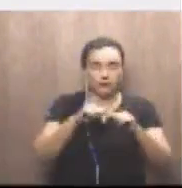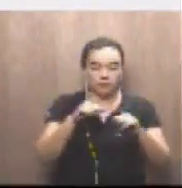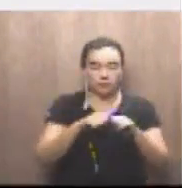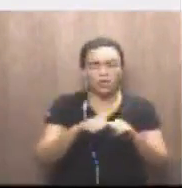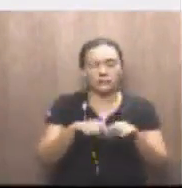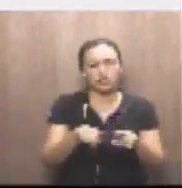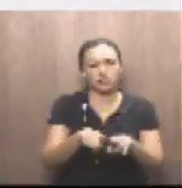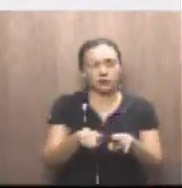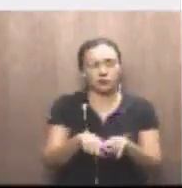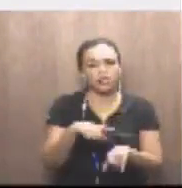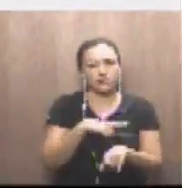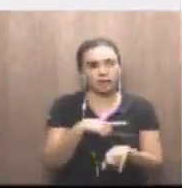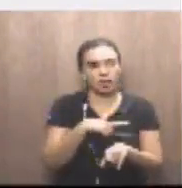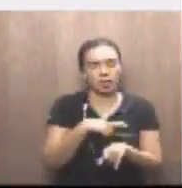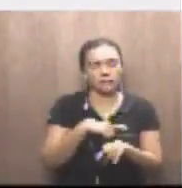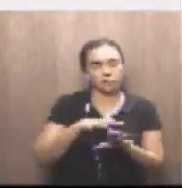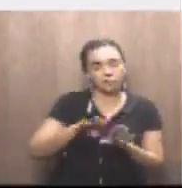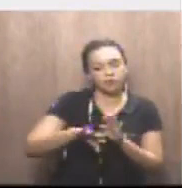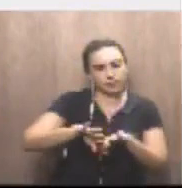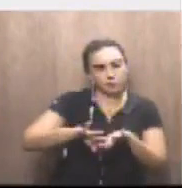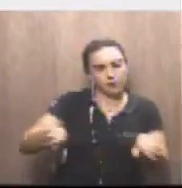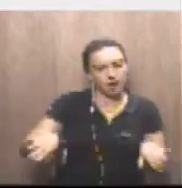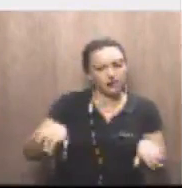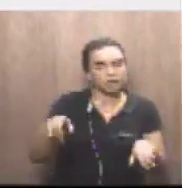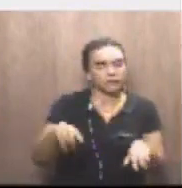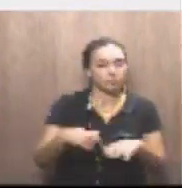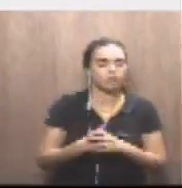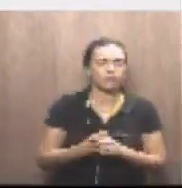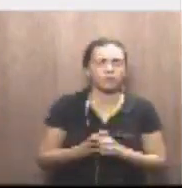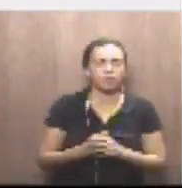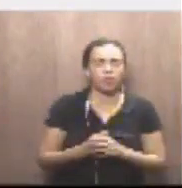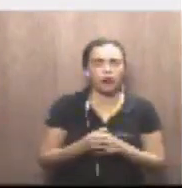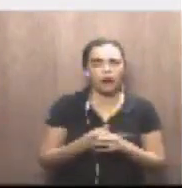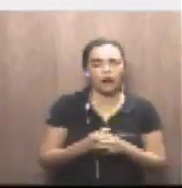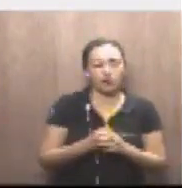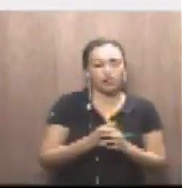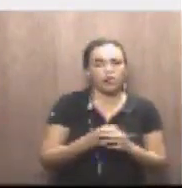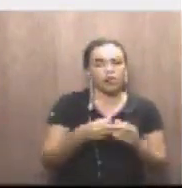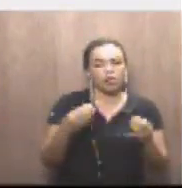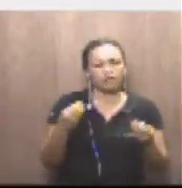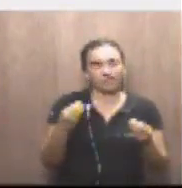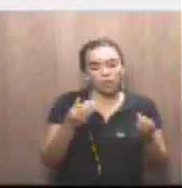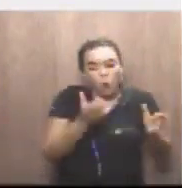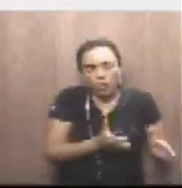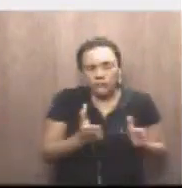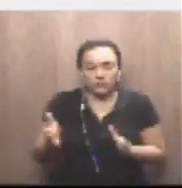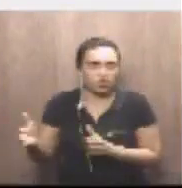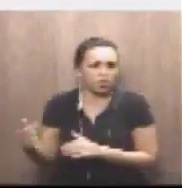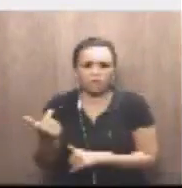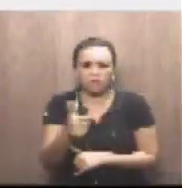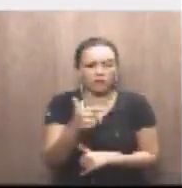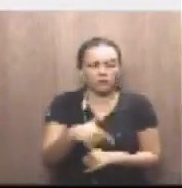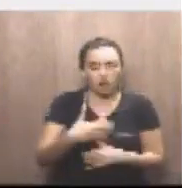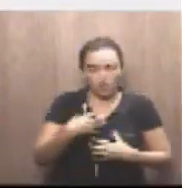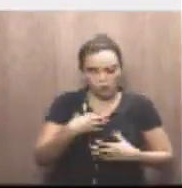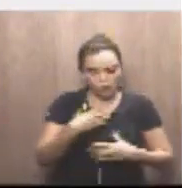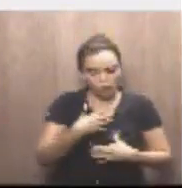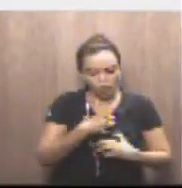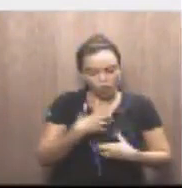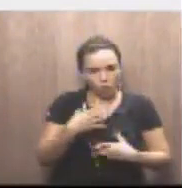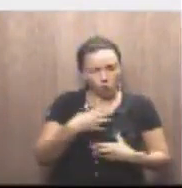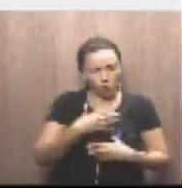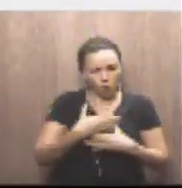de possuírem uma ação isolada, não sendo regulados de acordo com o que está acontecendo no resto do corpo da mãe e do